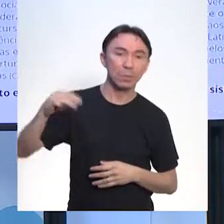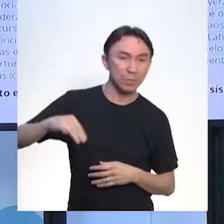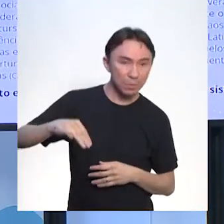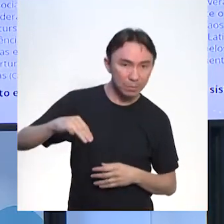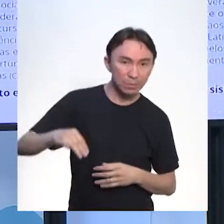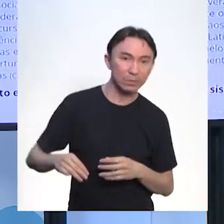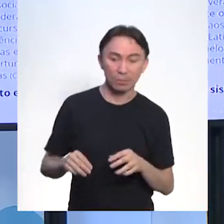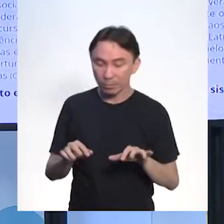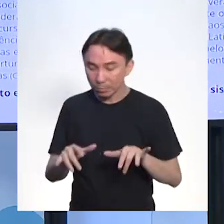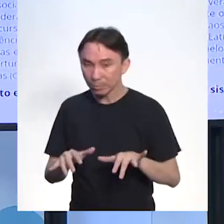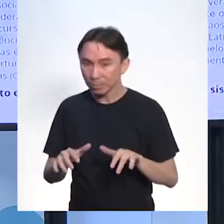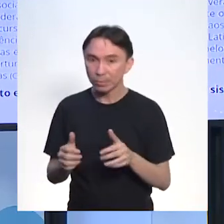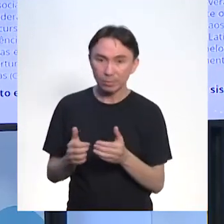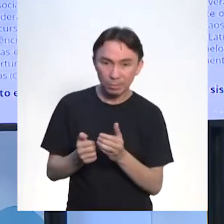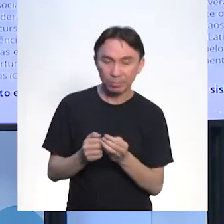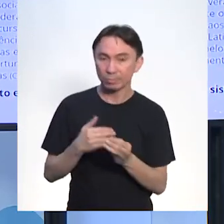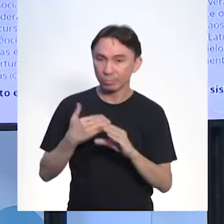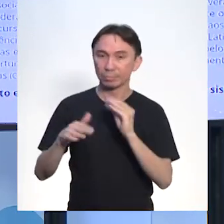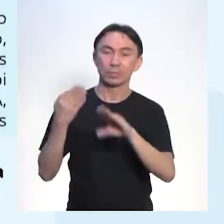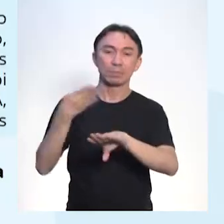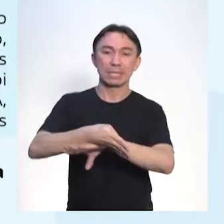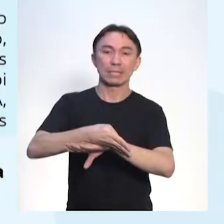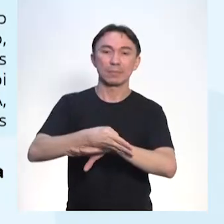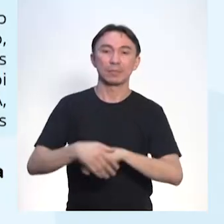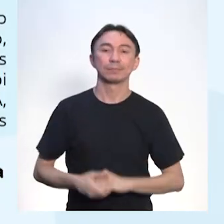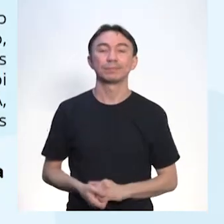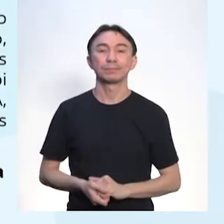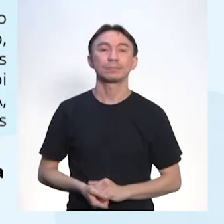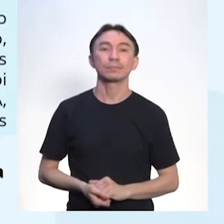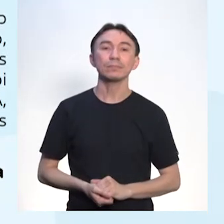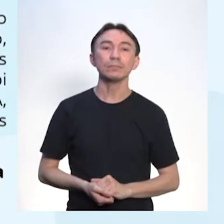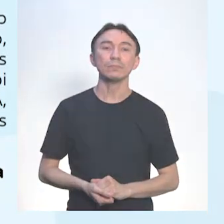no teclado, participe.